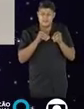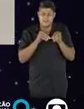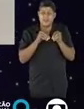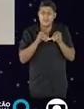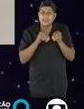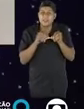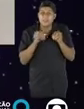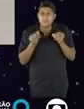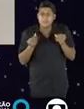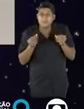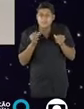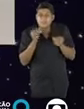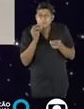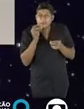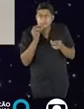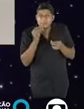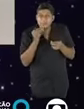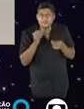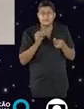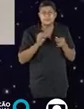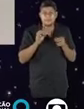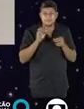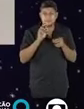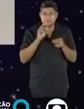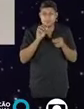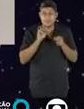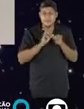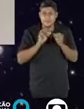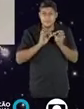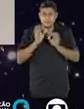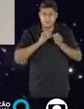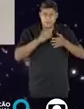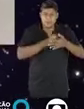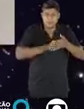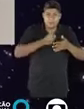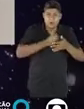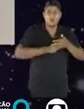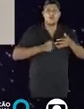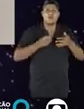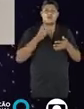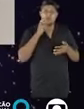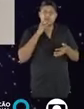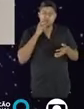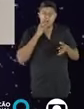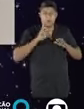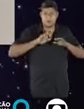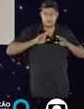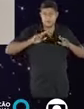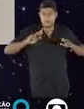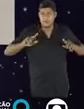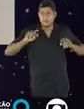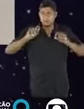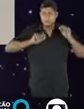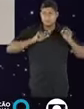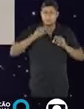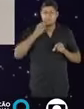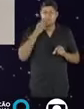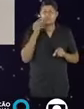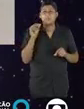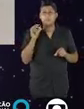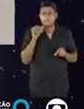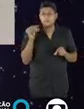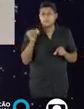sabor amargo, mas quando a gente coloca isso nas preparações para fazer bolos, biscoitos artesanais, e isso não fica esse